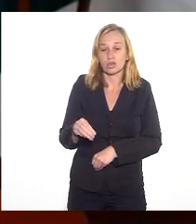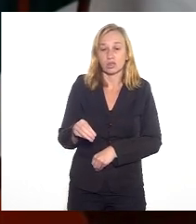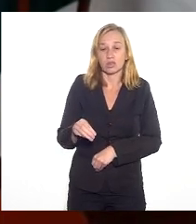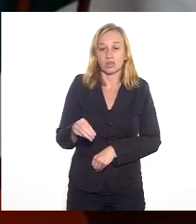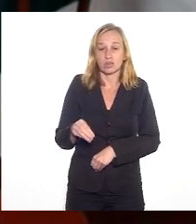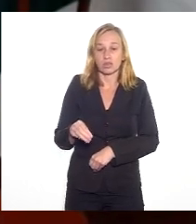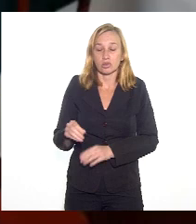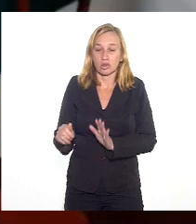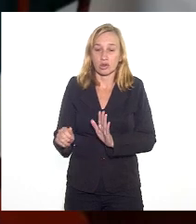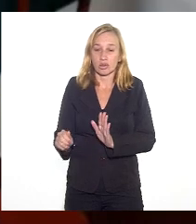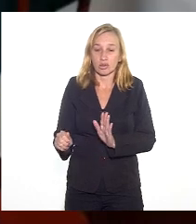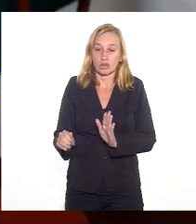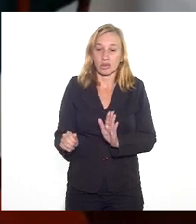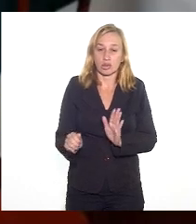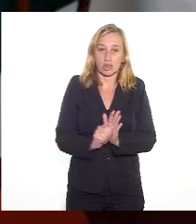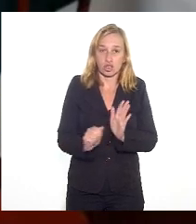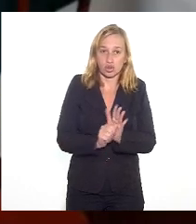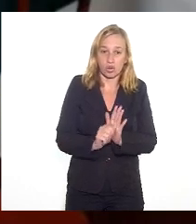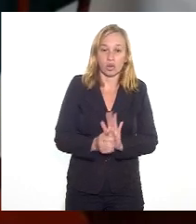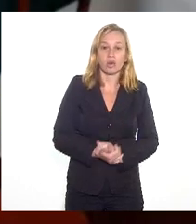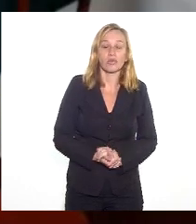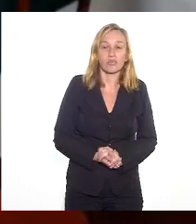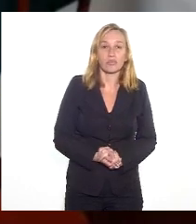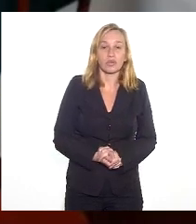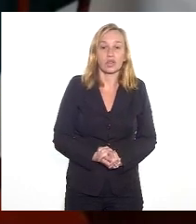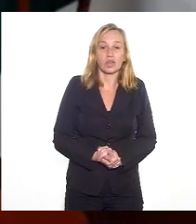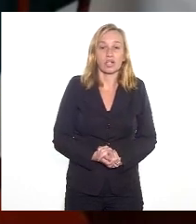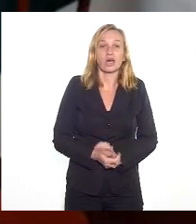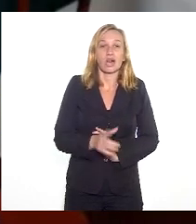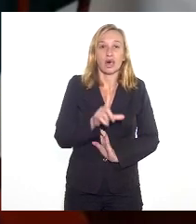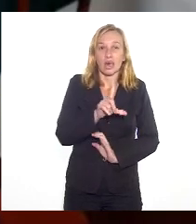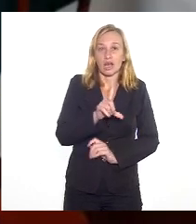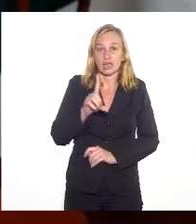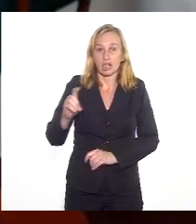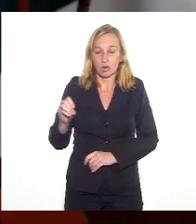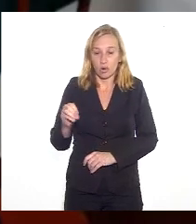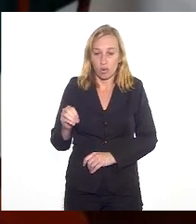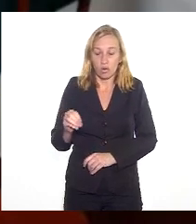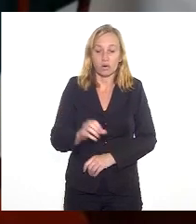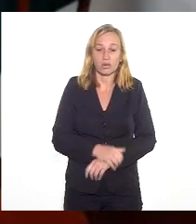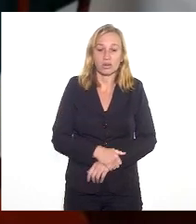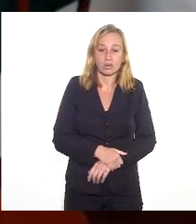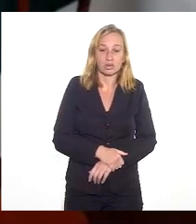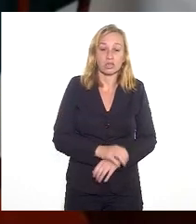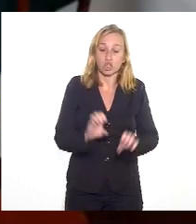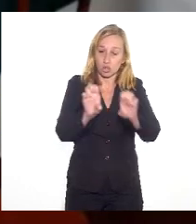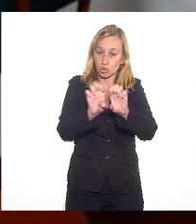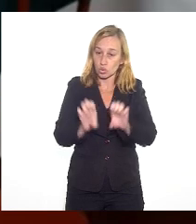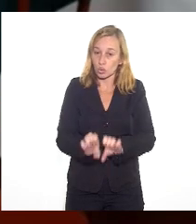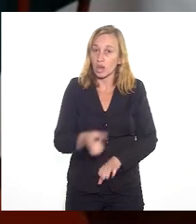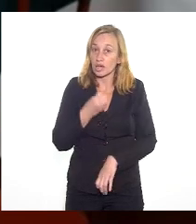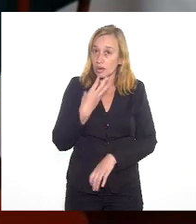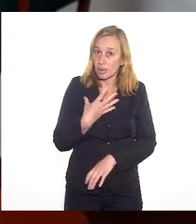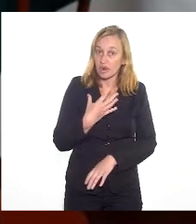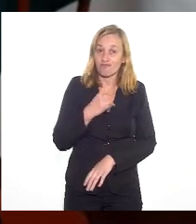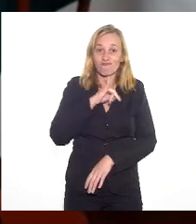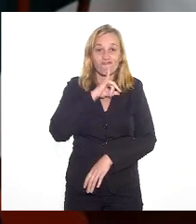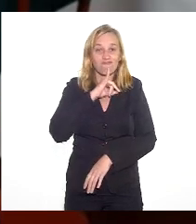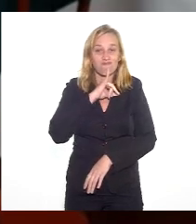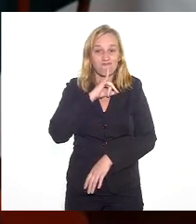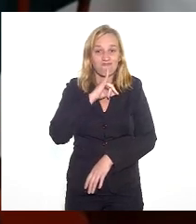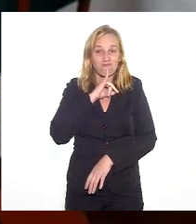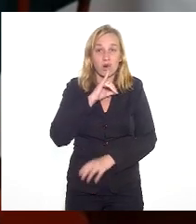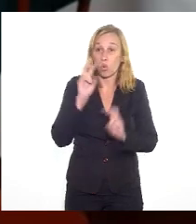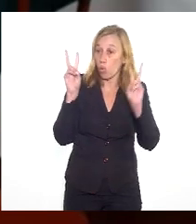diante disso, eu parabenizo a LDO, bem estruturada. Infelizmente,